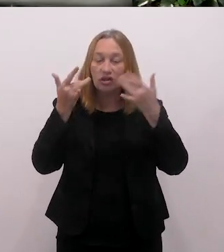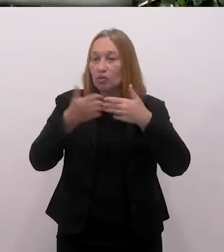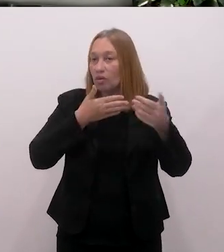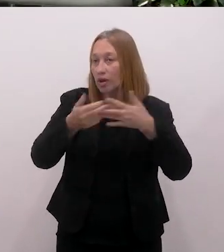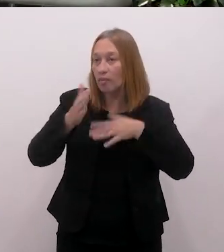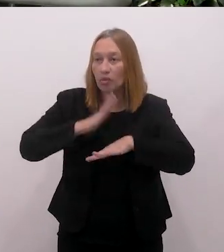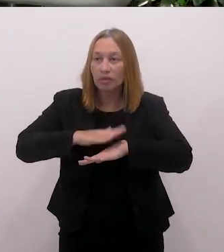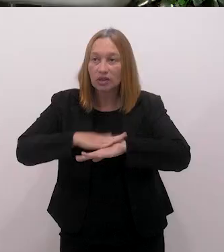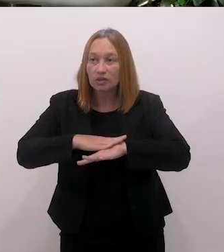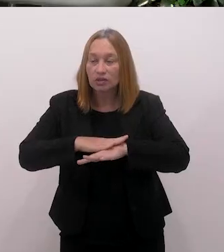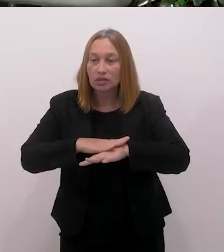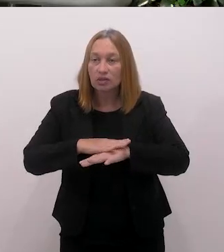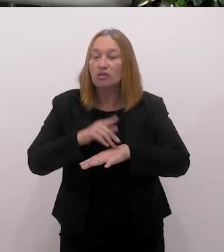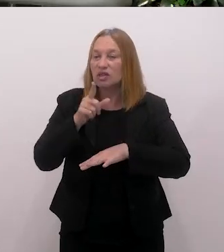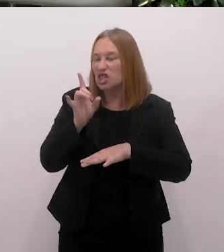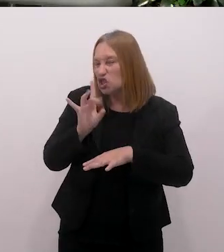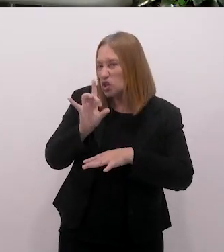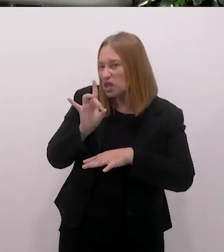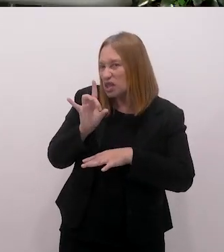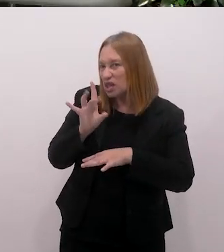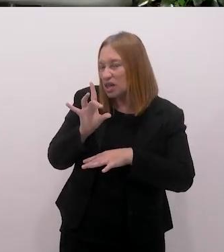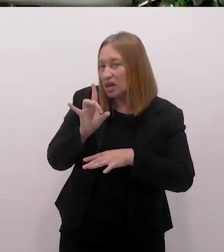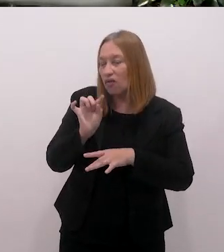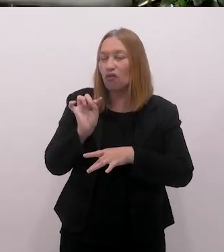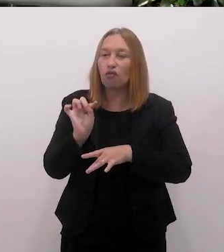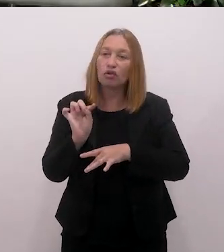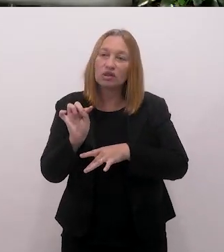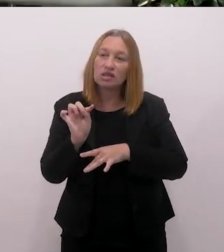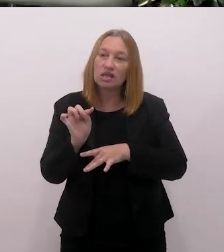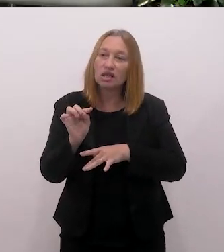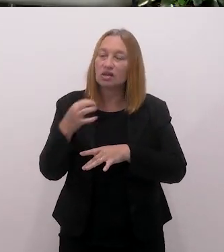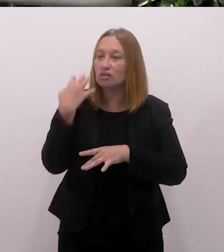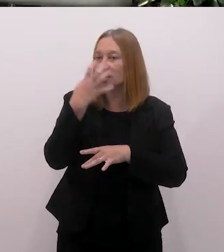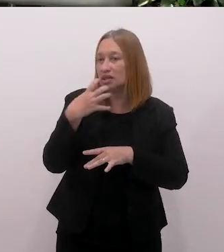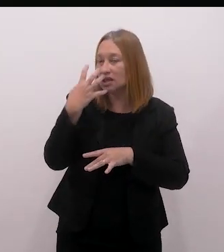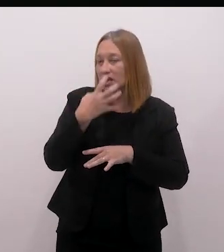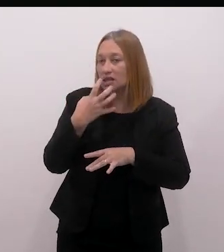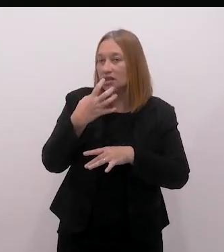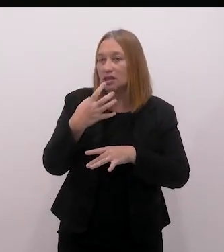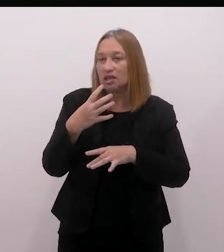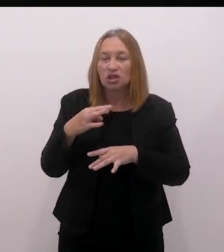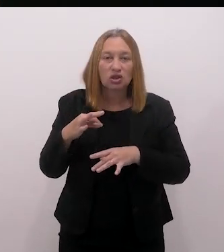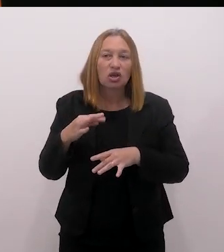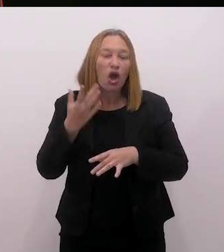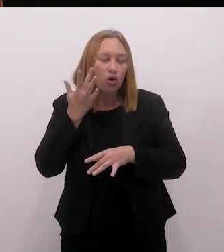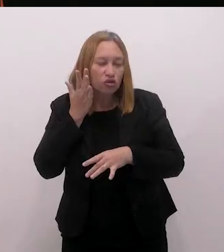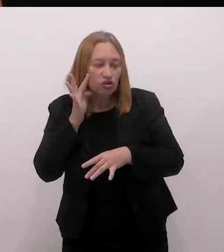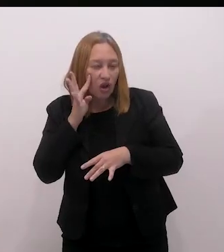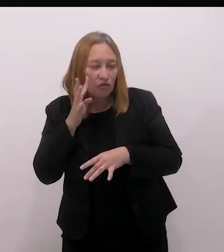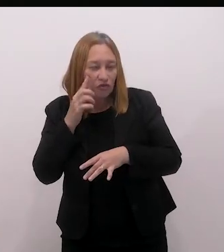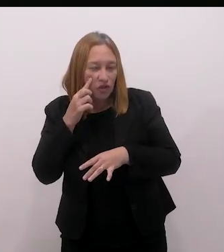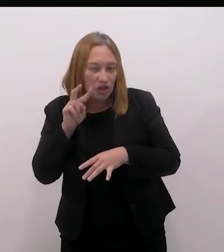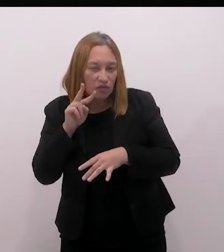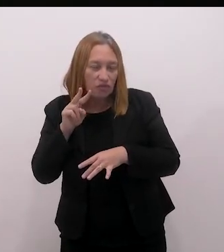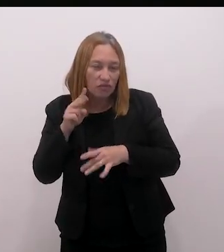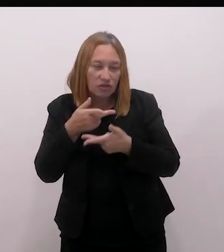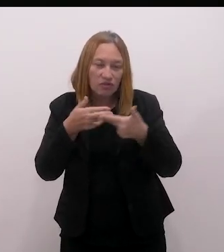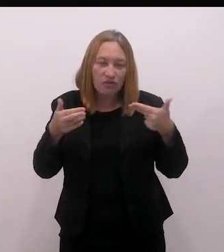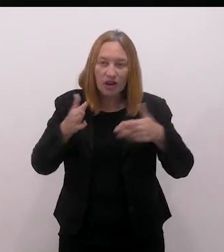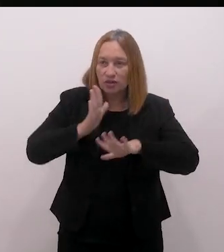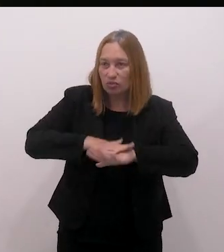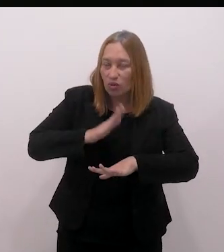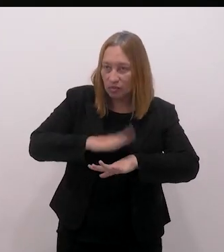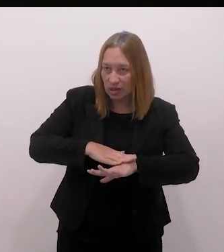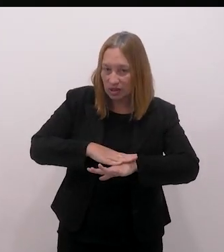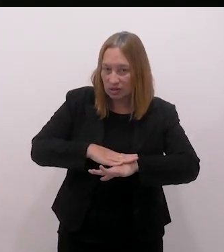palco, em qualquer das situações. Você sozinha, você no musical, você... Enfim, eu já te vi de